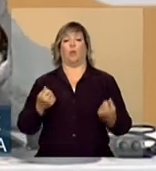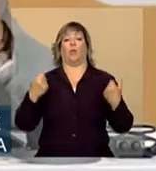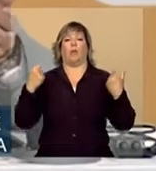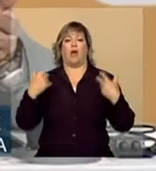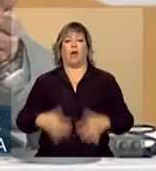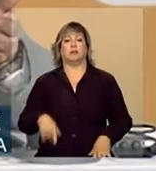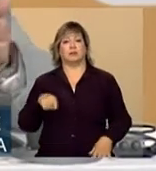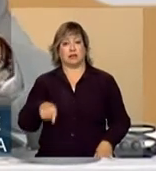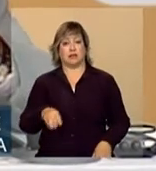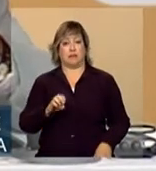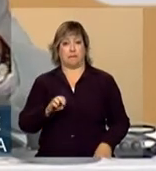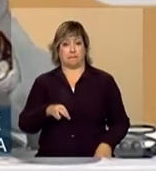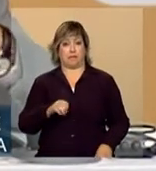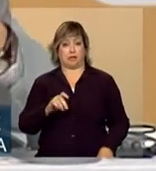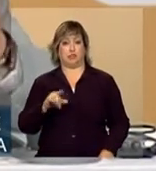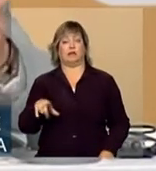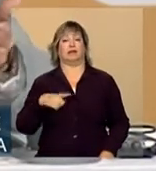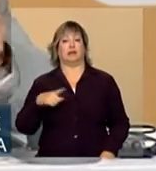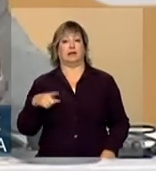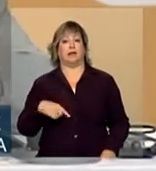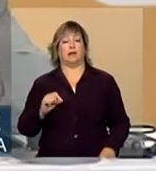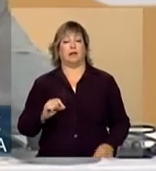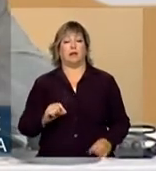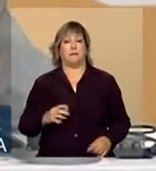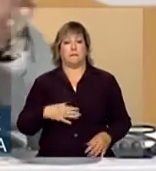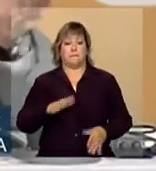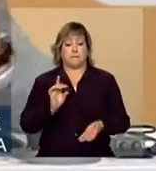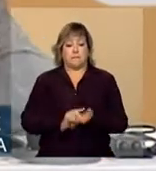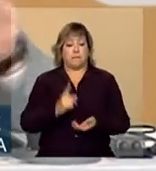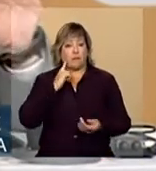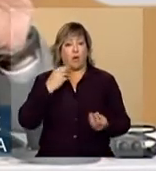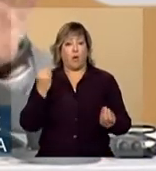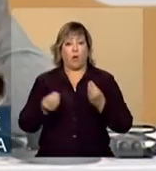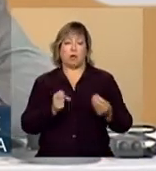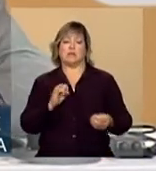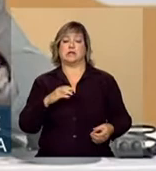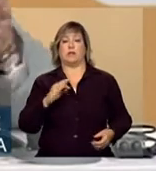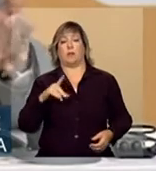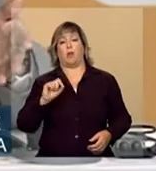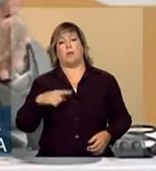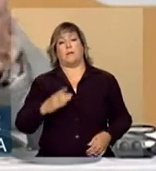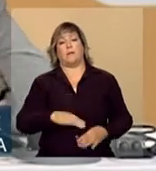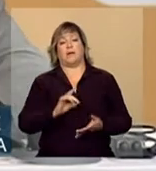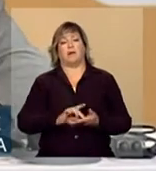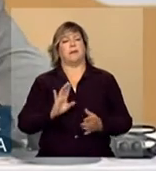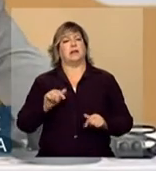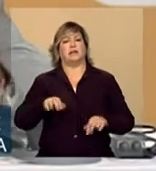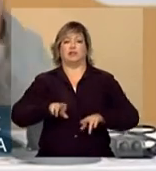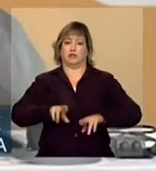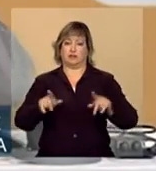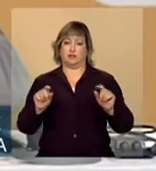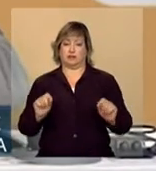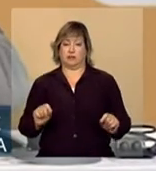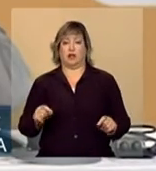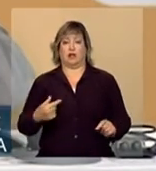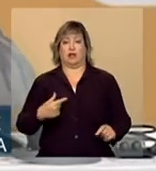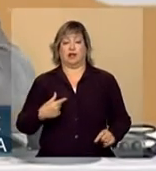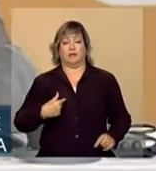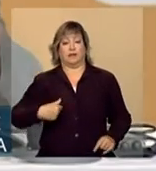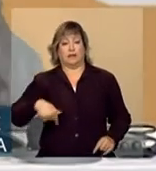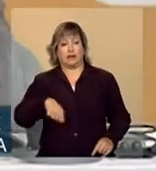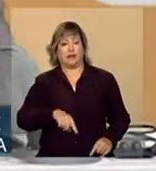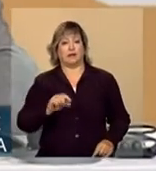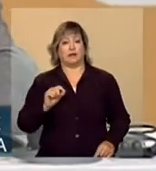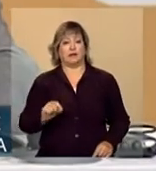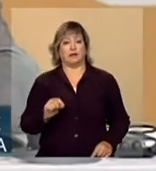medida terá uma dimensão mais simbólica do que efetiva. Mas eu diria que isso é controverso, né? Mas tampouco chegaria no outro